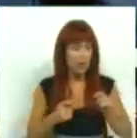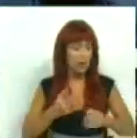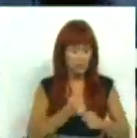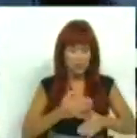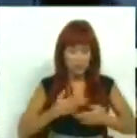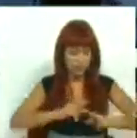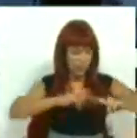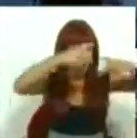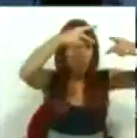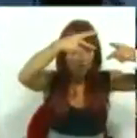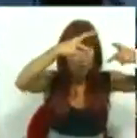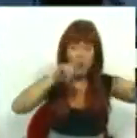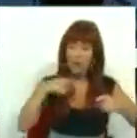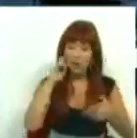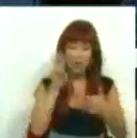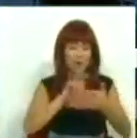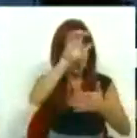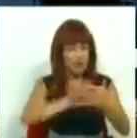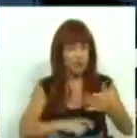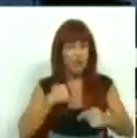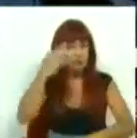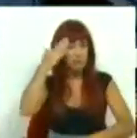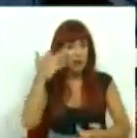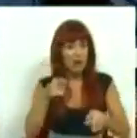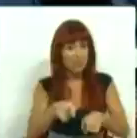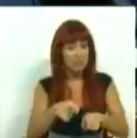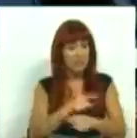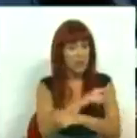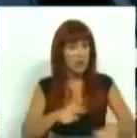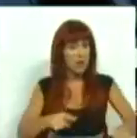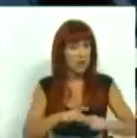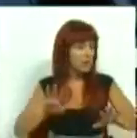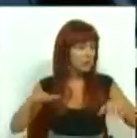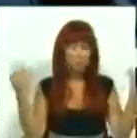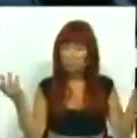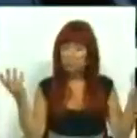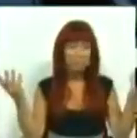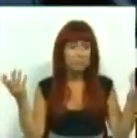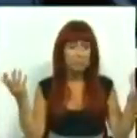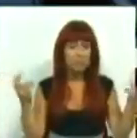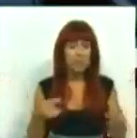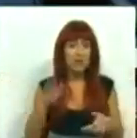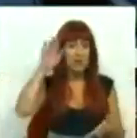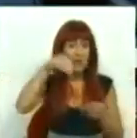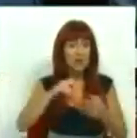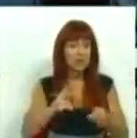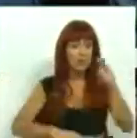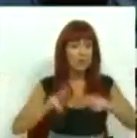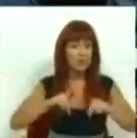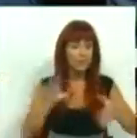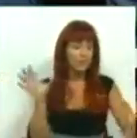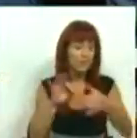congeladas as promoções, pois da leitura do texto depreende-se que estão impedidas a qualquer título consequências